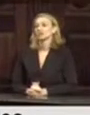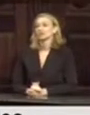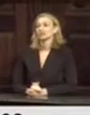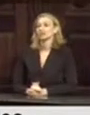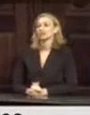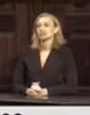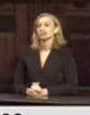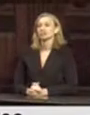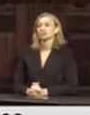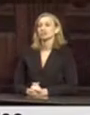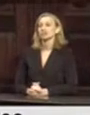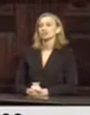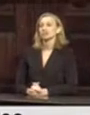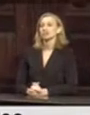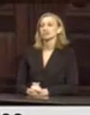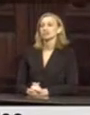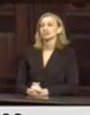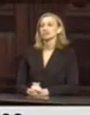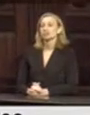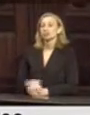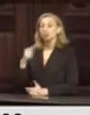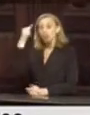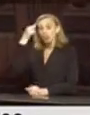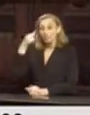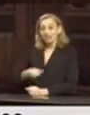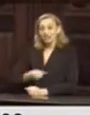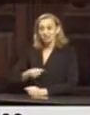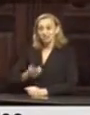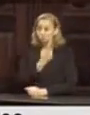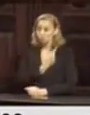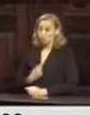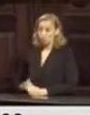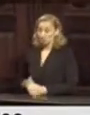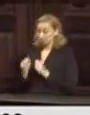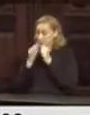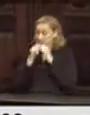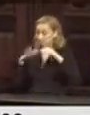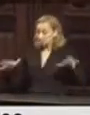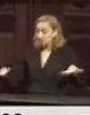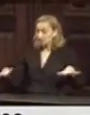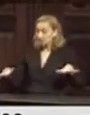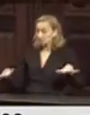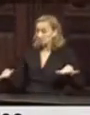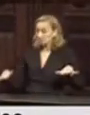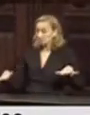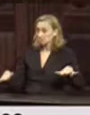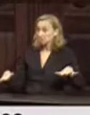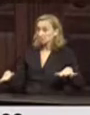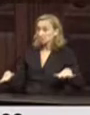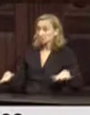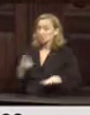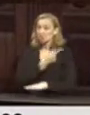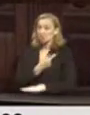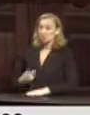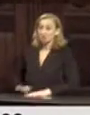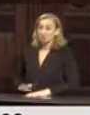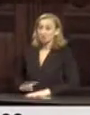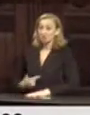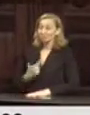sob comando de um governo extinto e de um governo que não tem mais